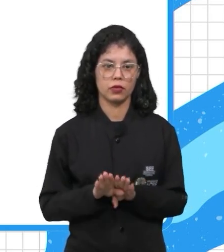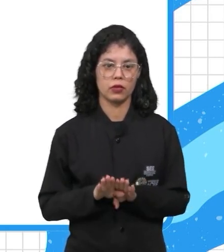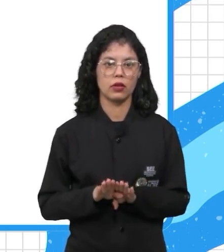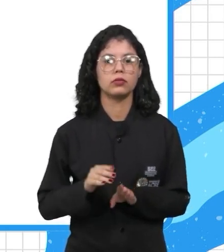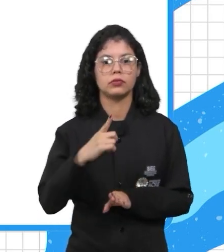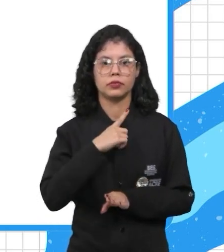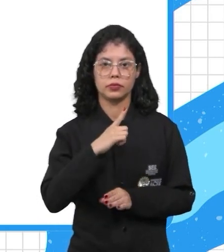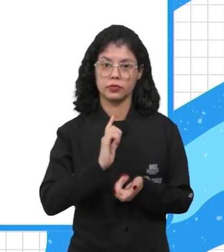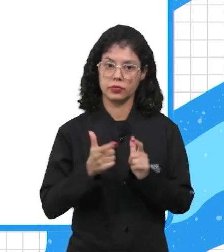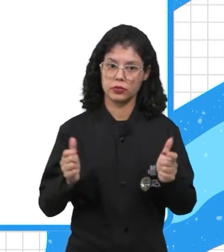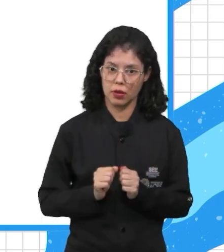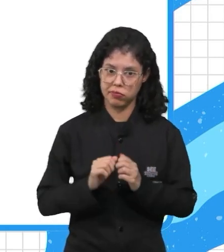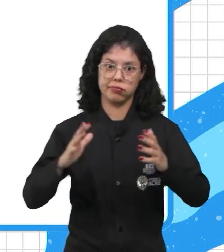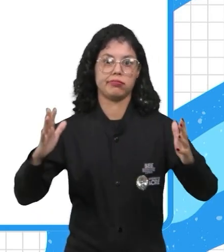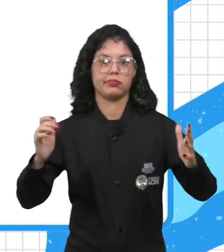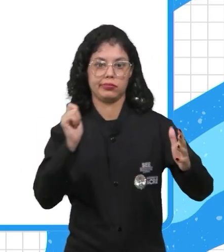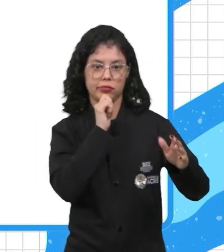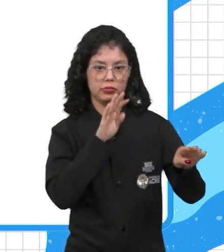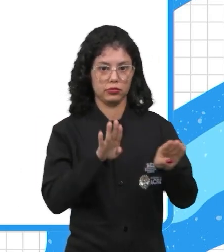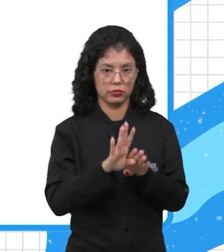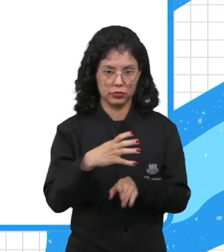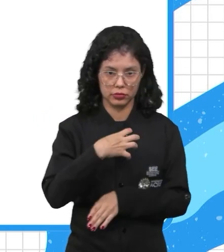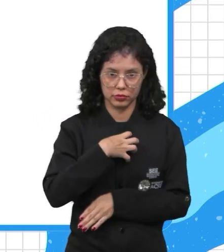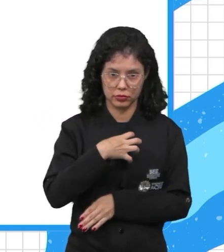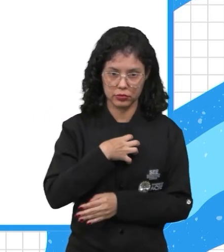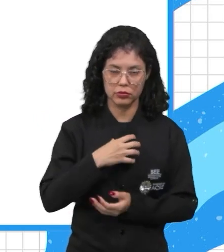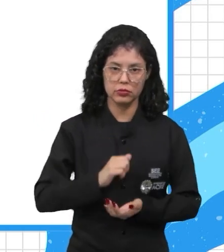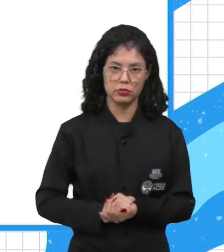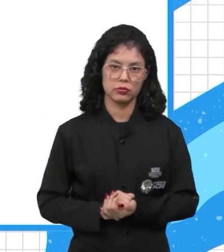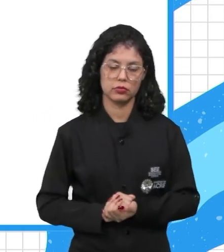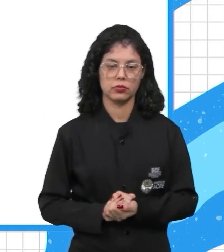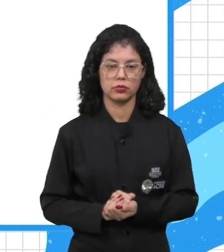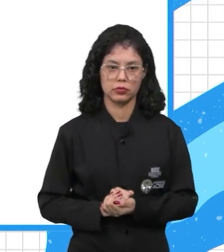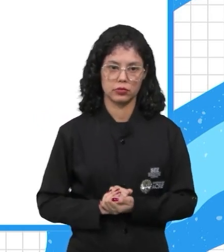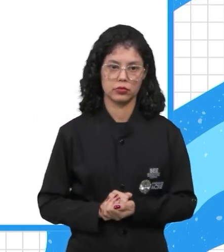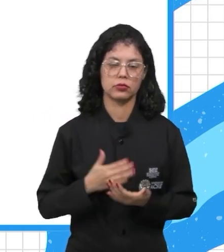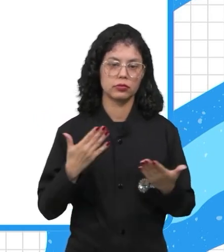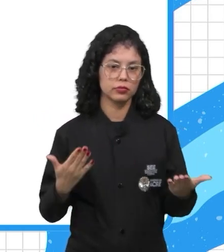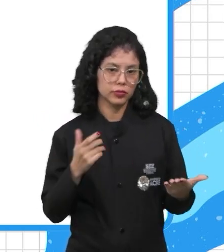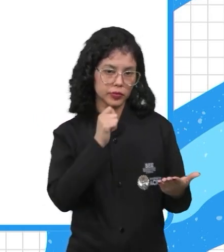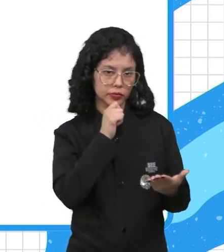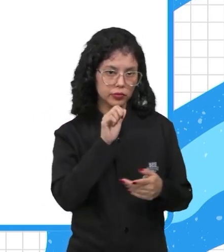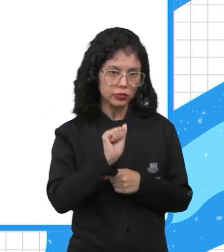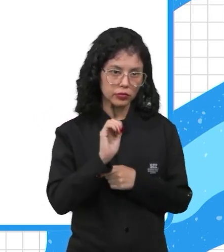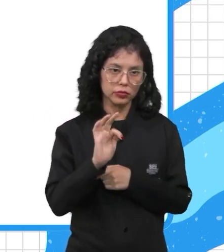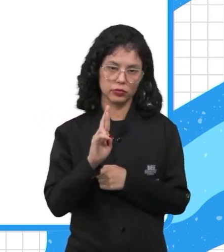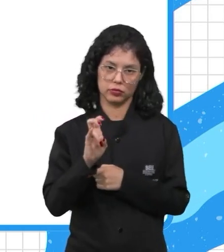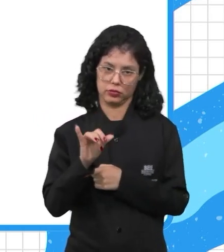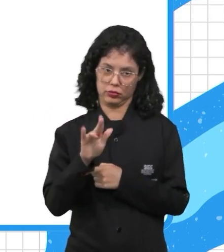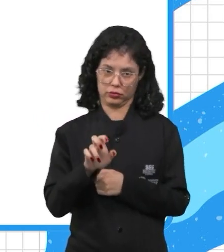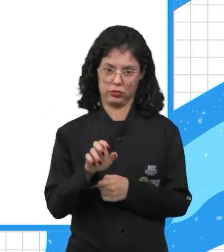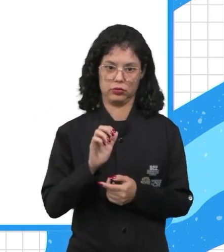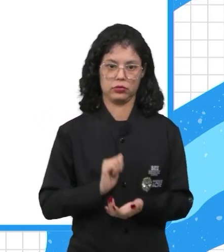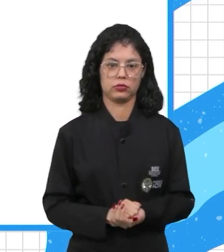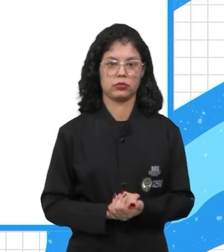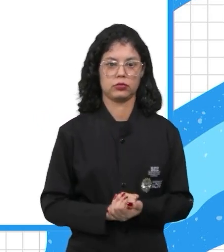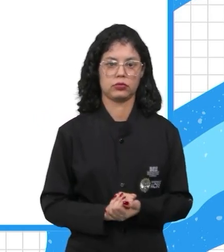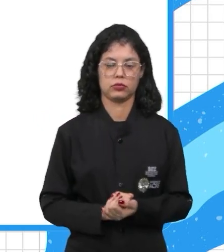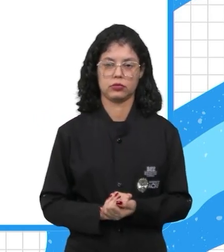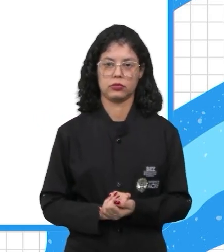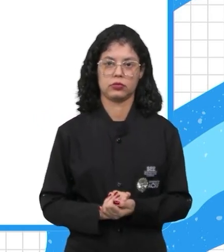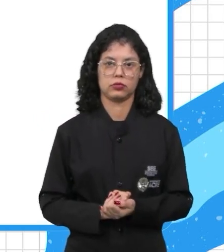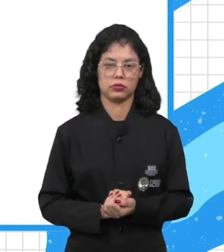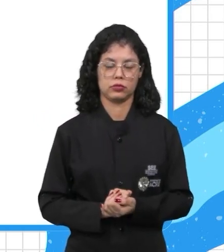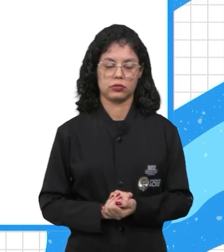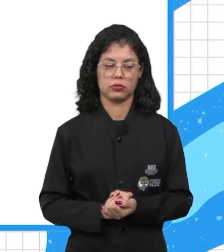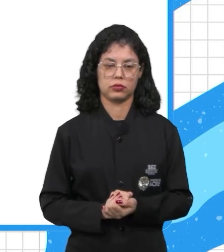esse foi o grande boom, né? Foi o grande momento ali que Redd disse que, ó, esse negócio de abiogênese, gente, furada,